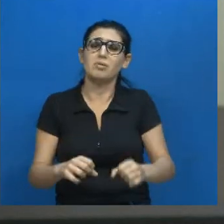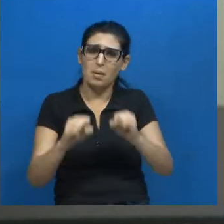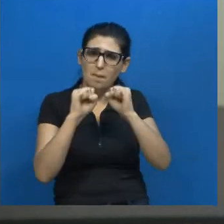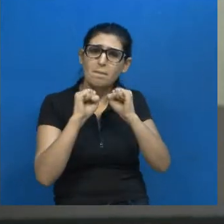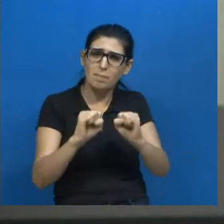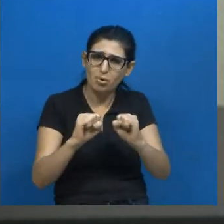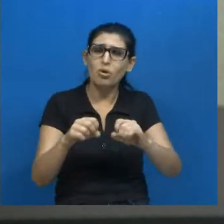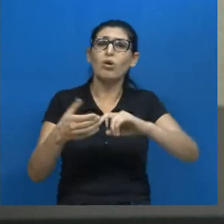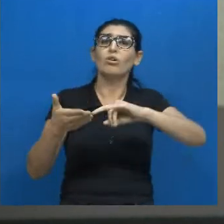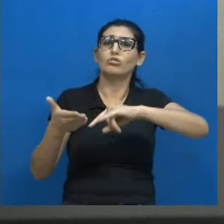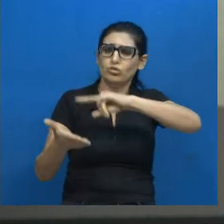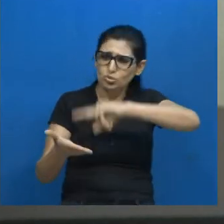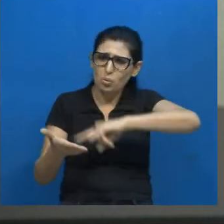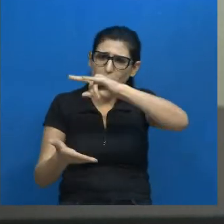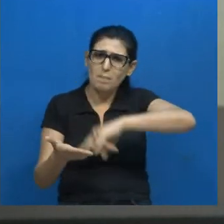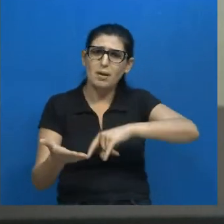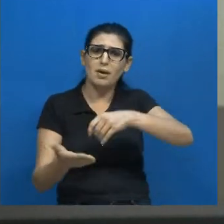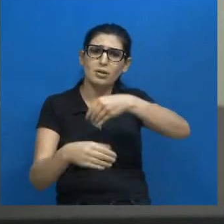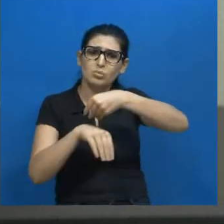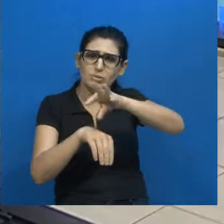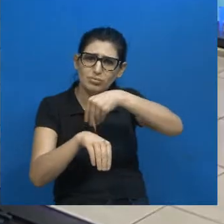fizeram documentação.